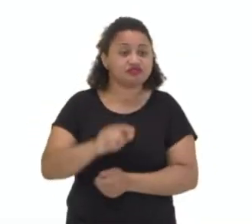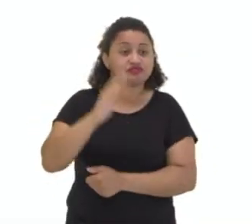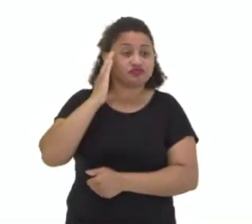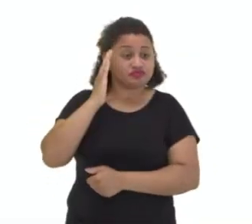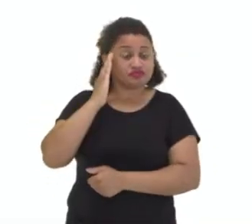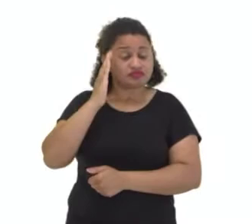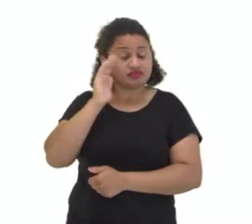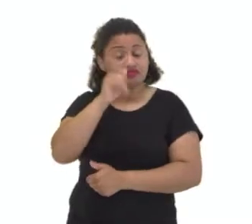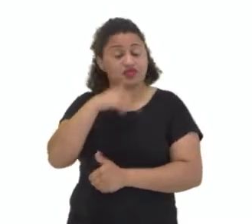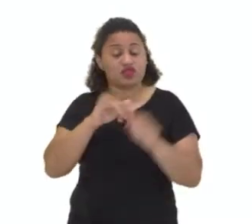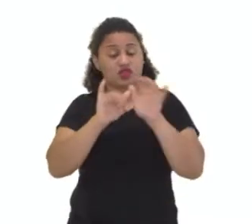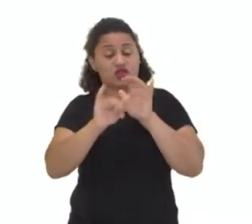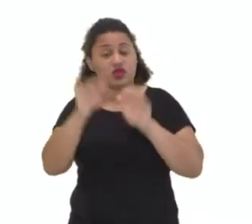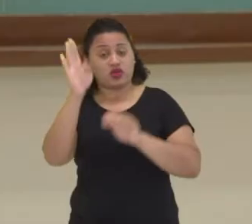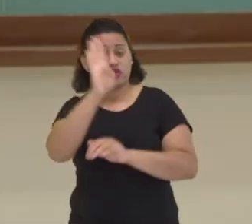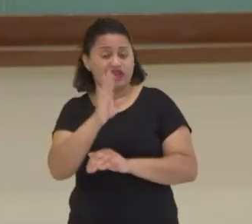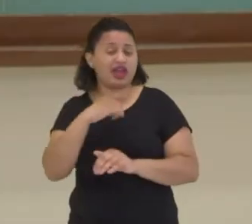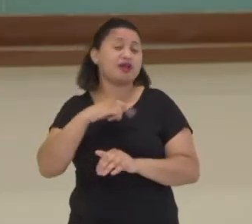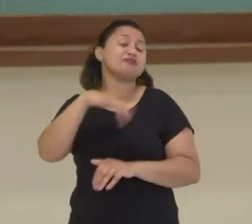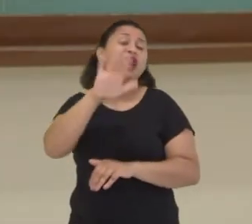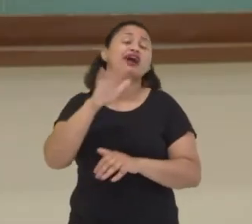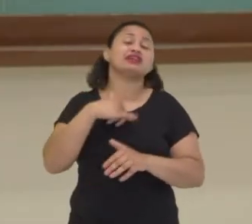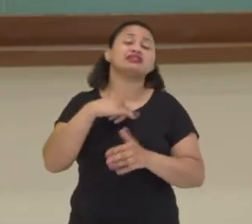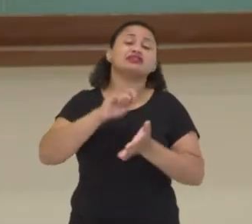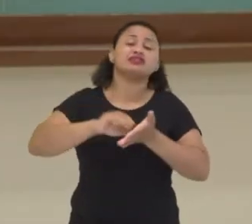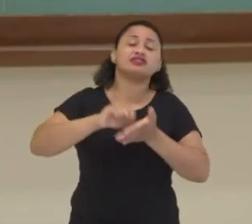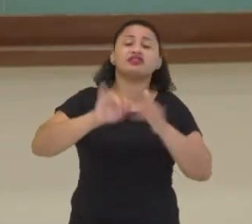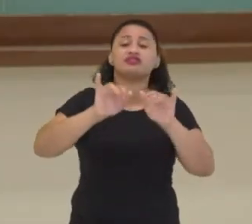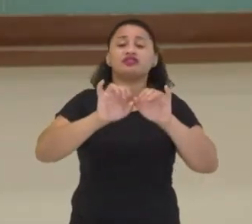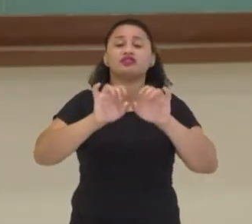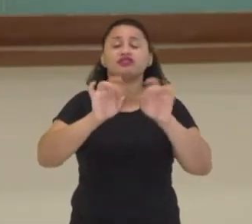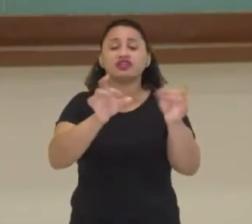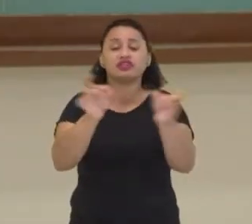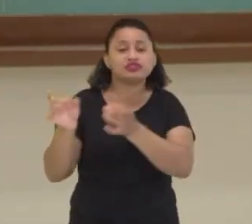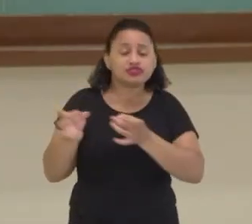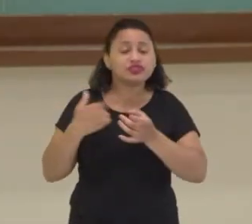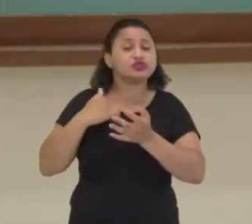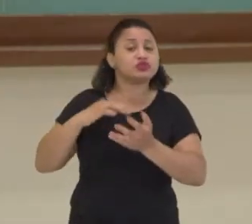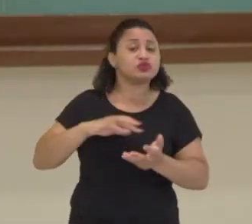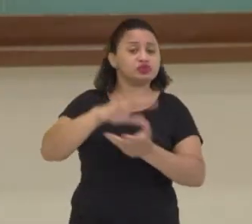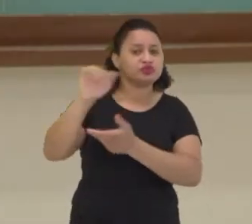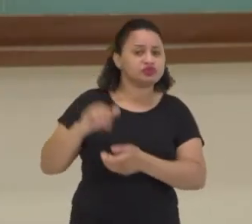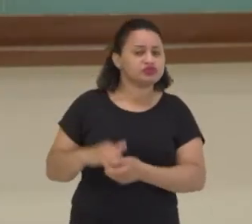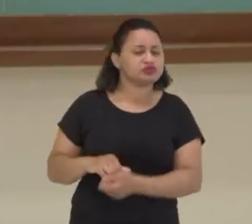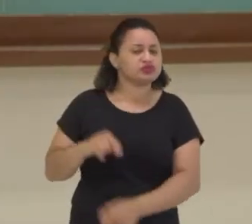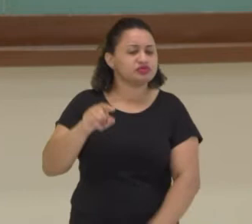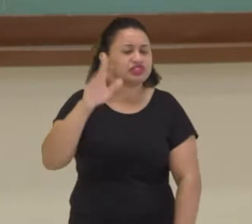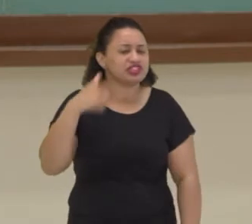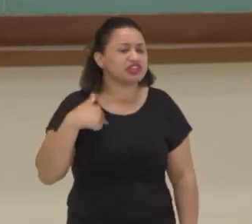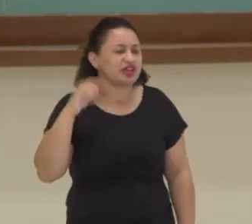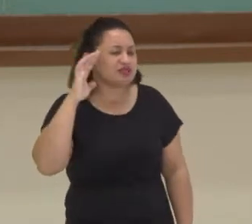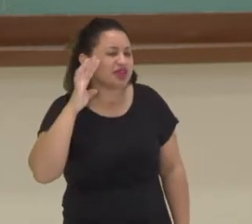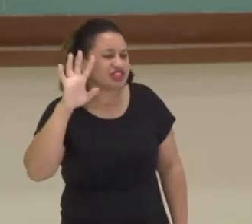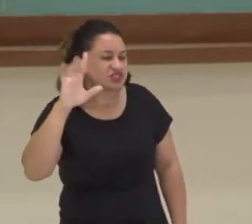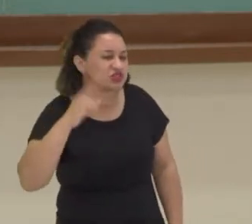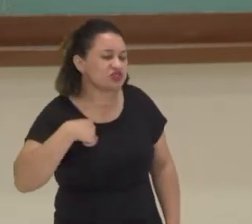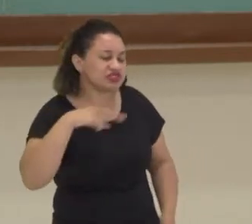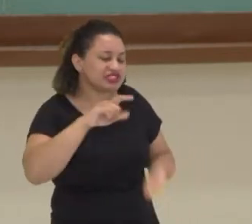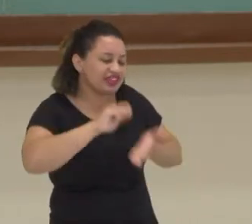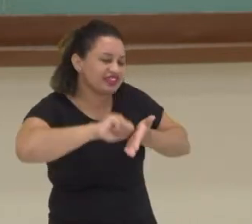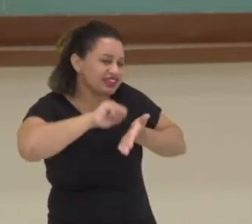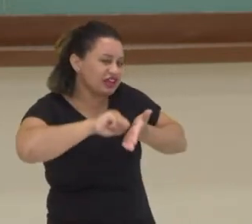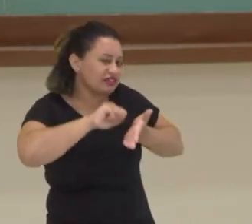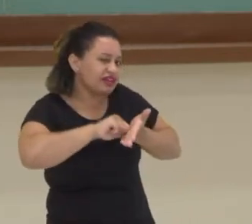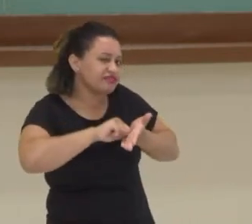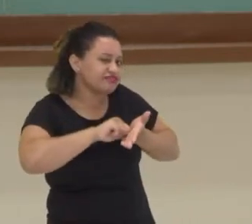mundo? Olha para mim, vem cá. Você já pensou em ser escritor? Ah, que